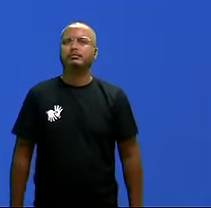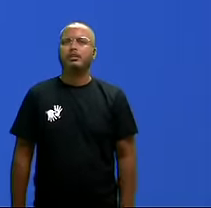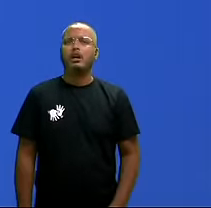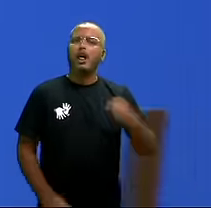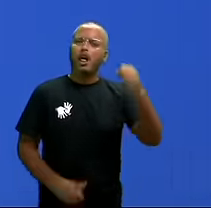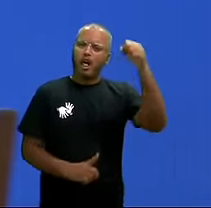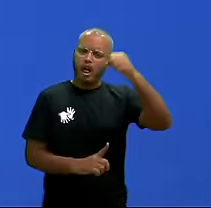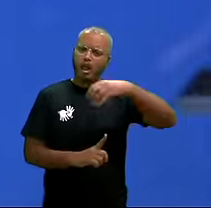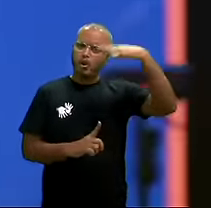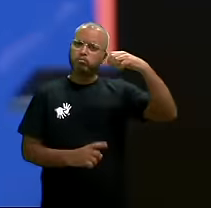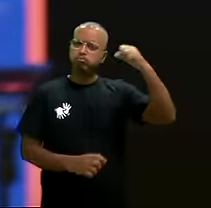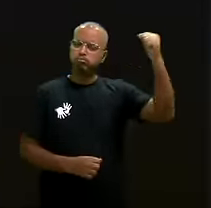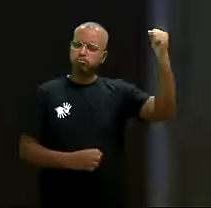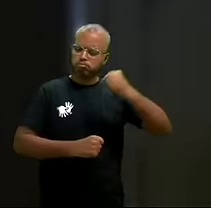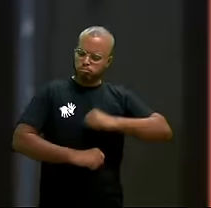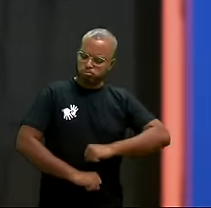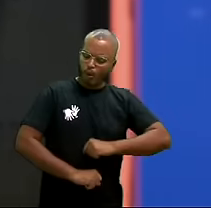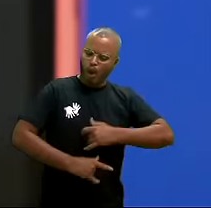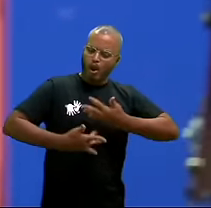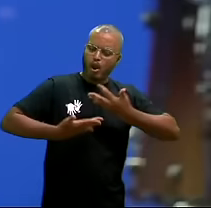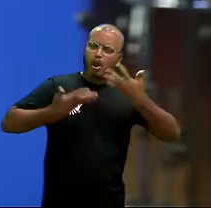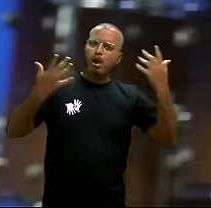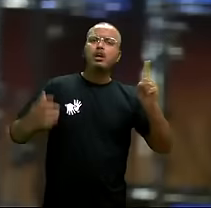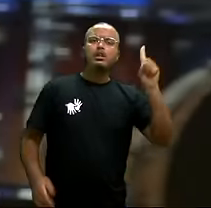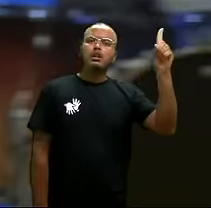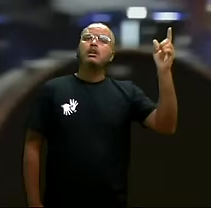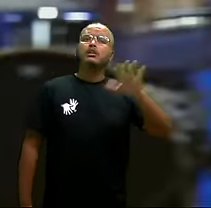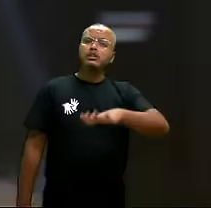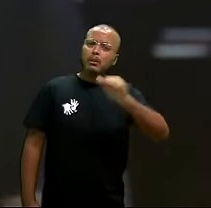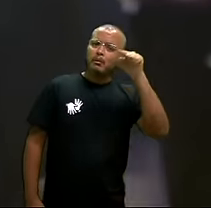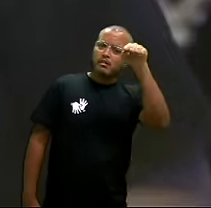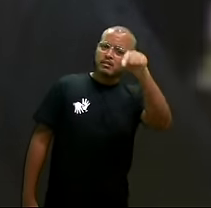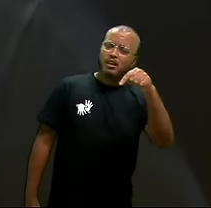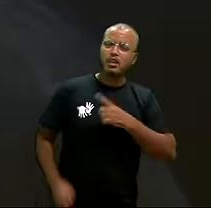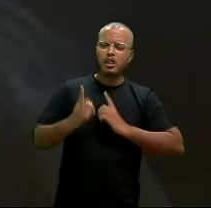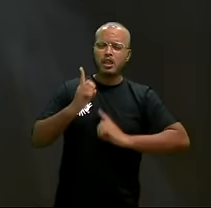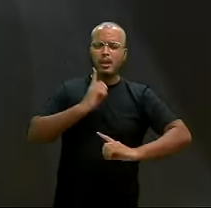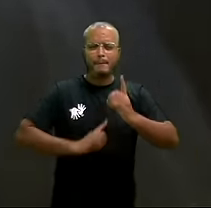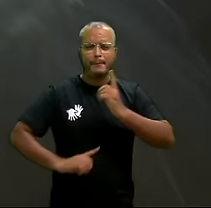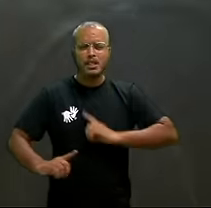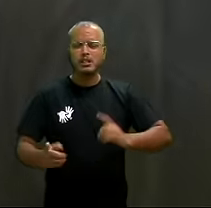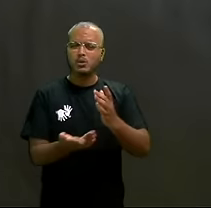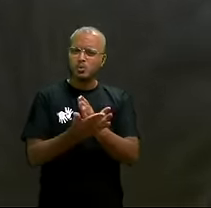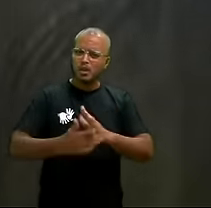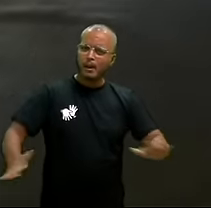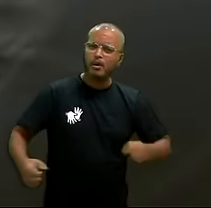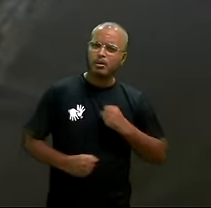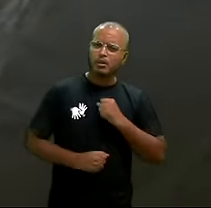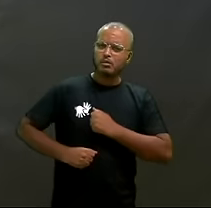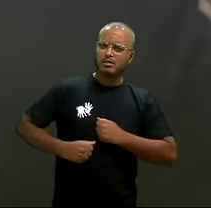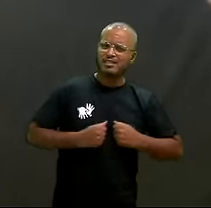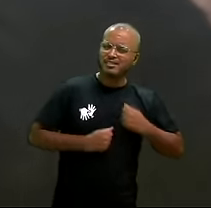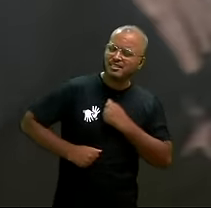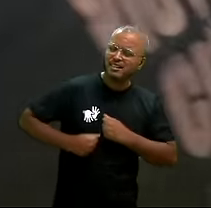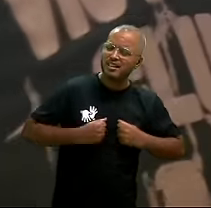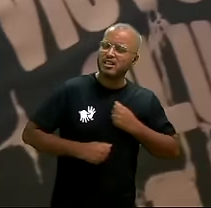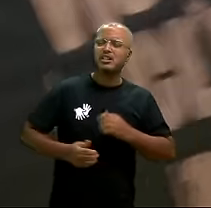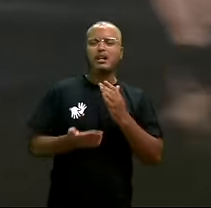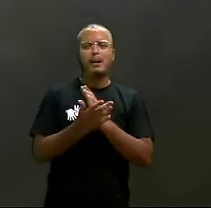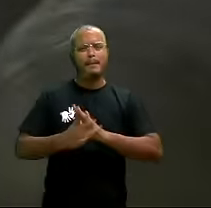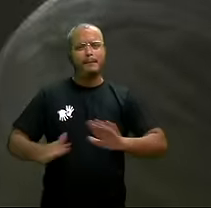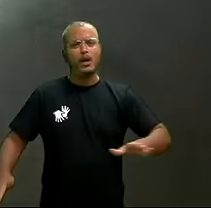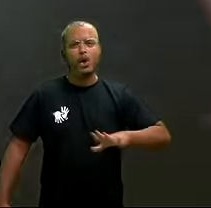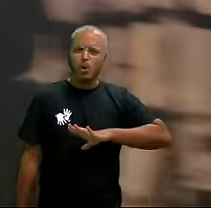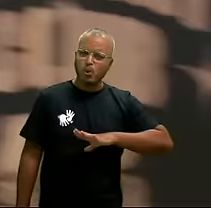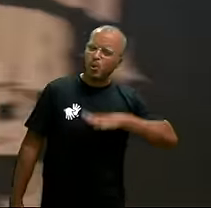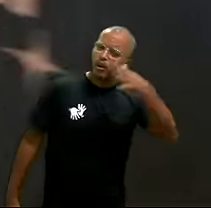luz entrar na tua escuridão. Deus te trouxe aqui para dizer: pá, depressão chega, ansiedade chega,